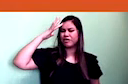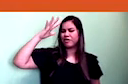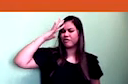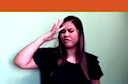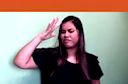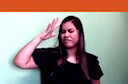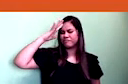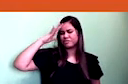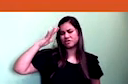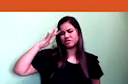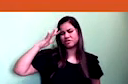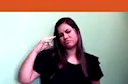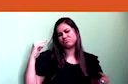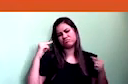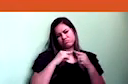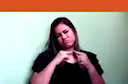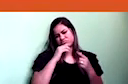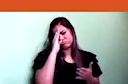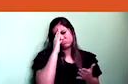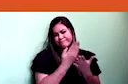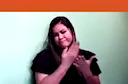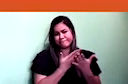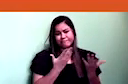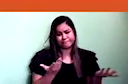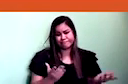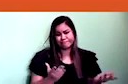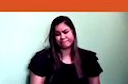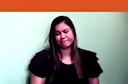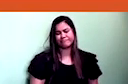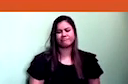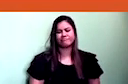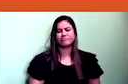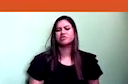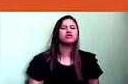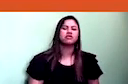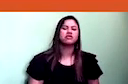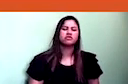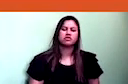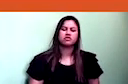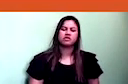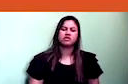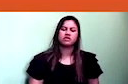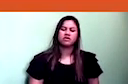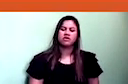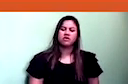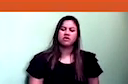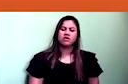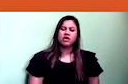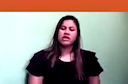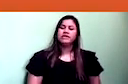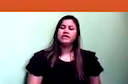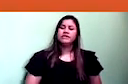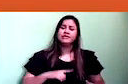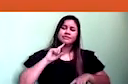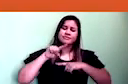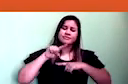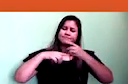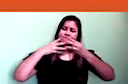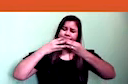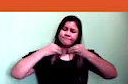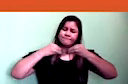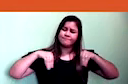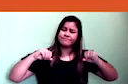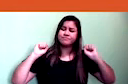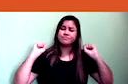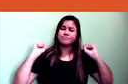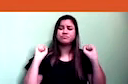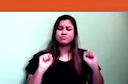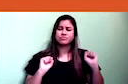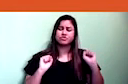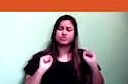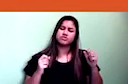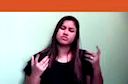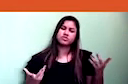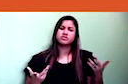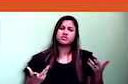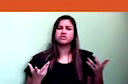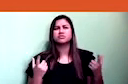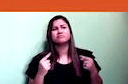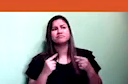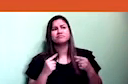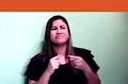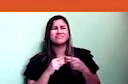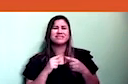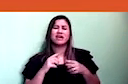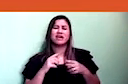suas crenças, né? E isso passa a prejudicar você, gerando comportamentos inadequados. Muitas pessoas